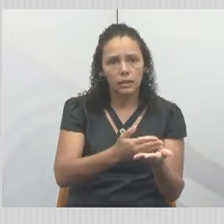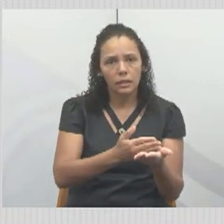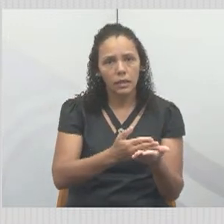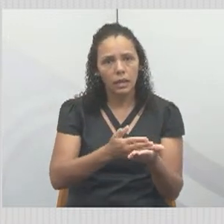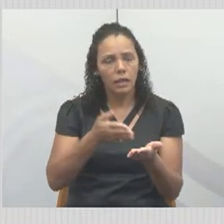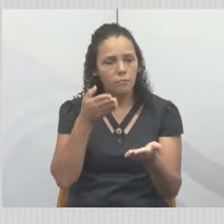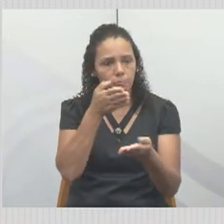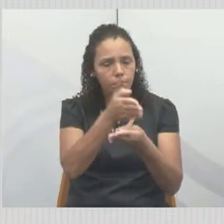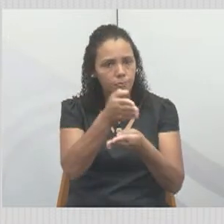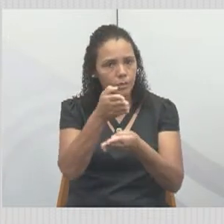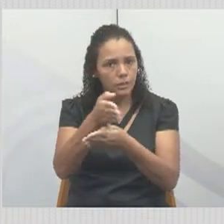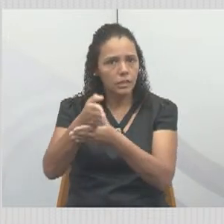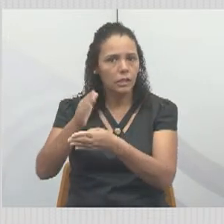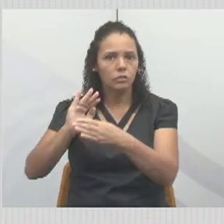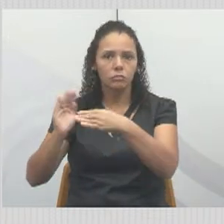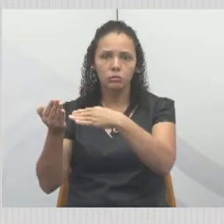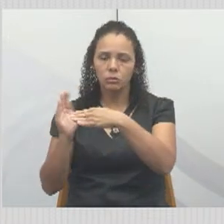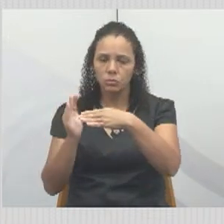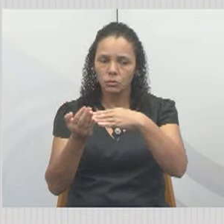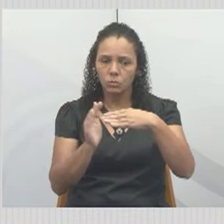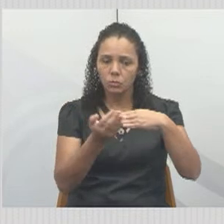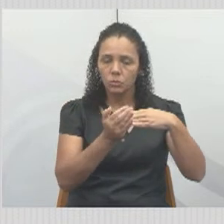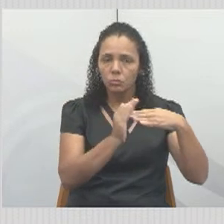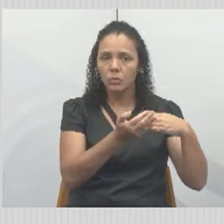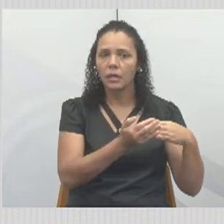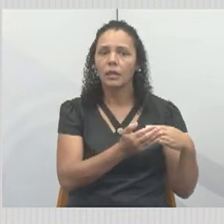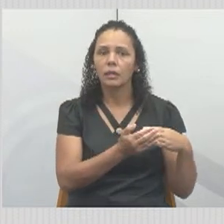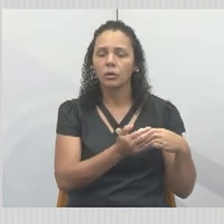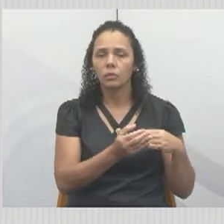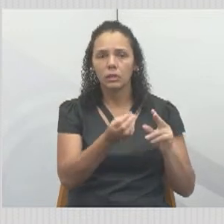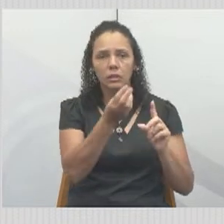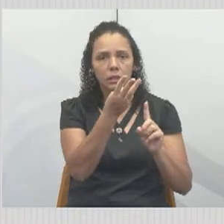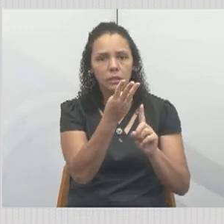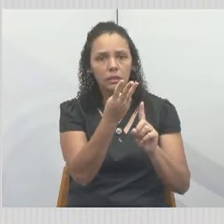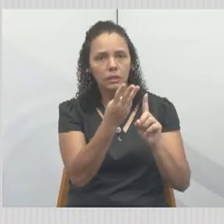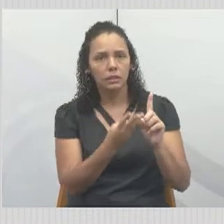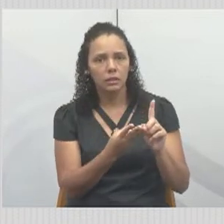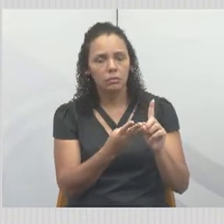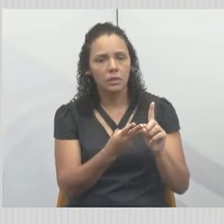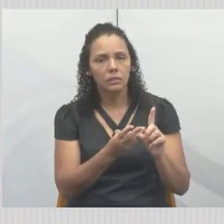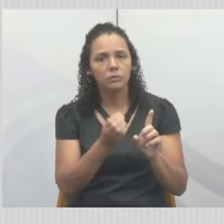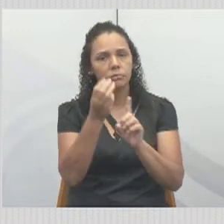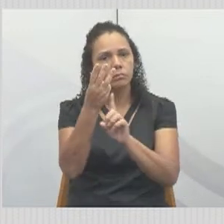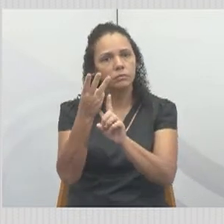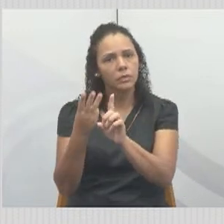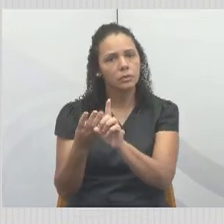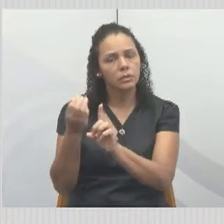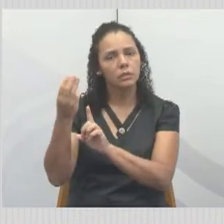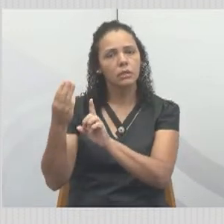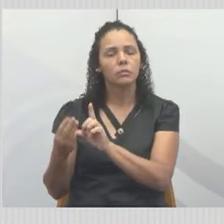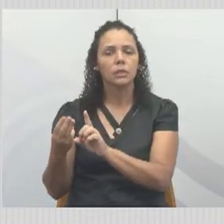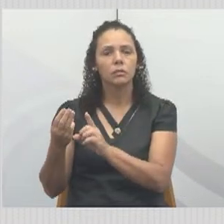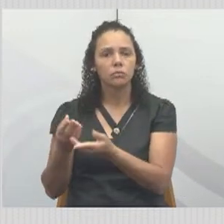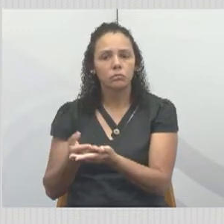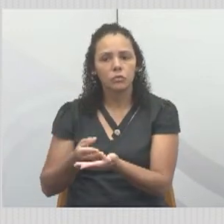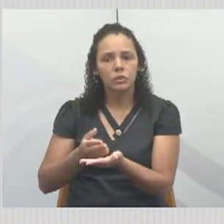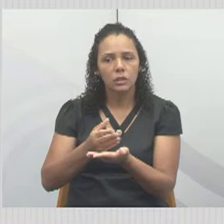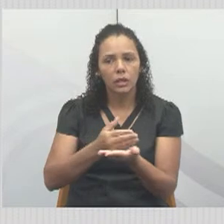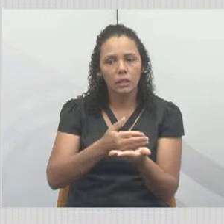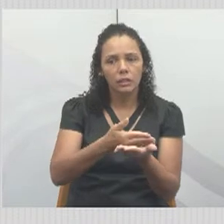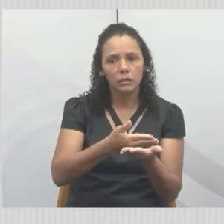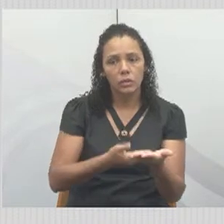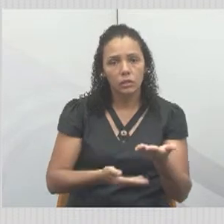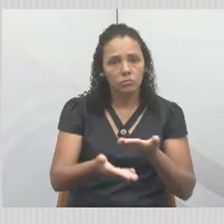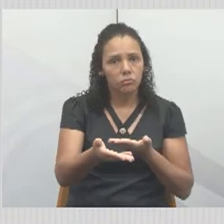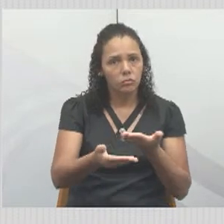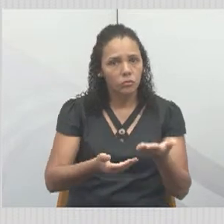um caminhão do Bom Prato vai ficar instalado numa região de maior vulnerabilidade da nossa cidade, distribuindo mais 300 refeições. Então,